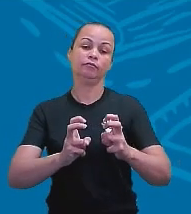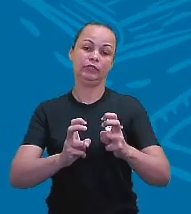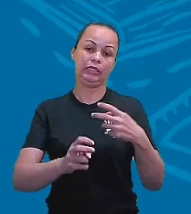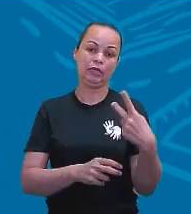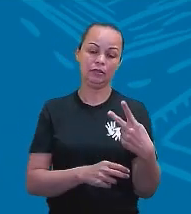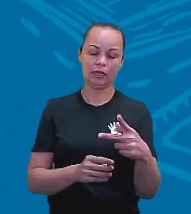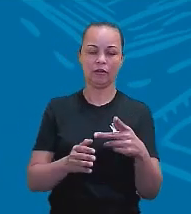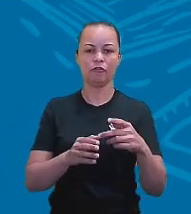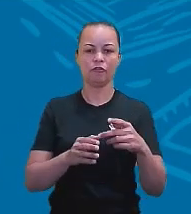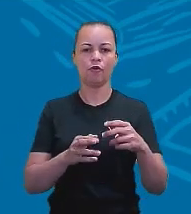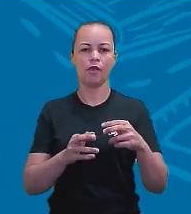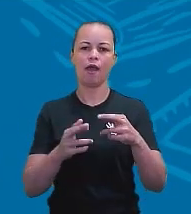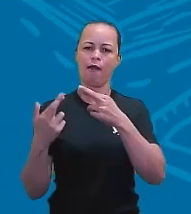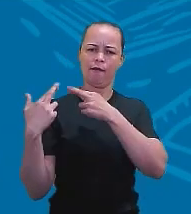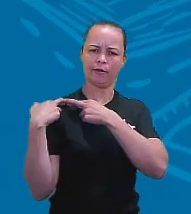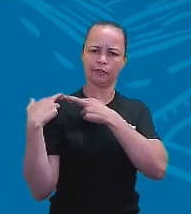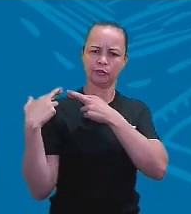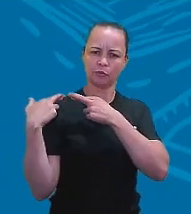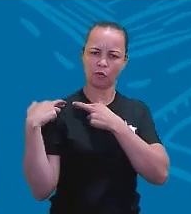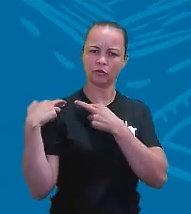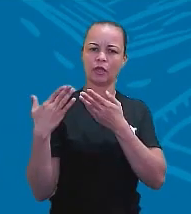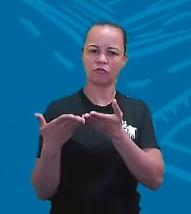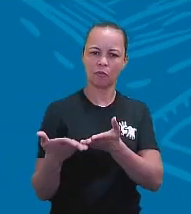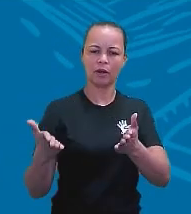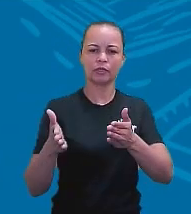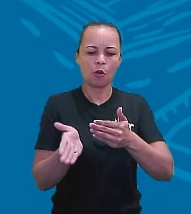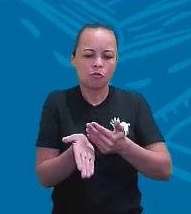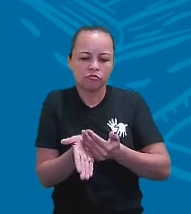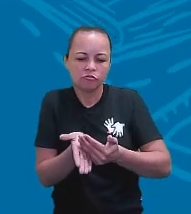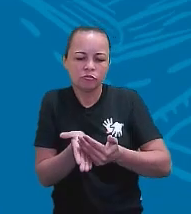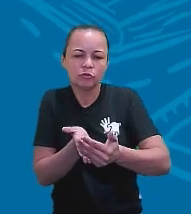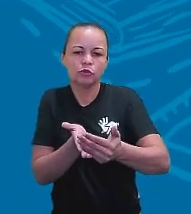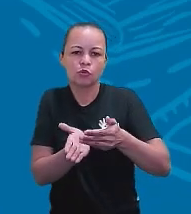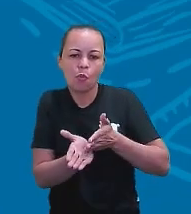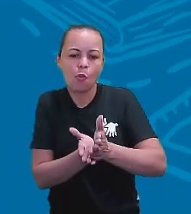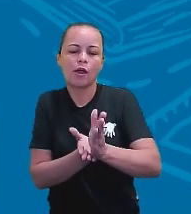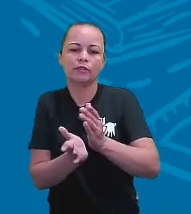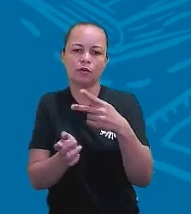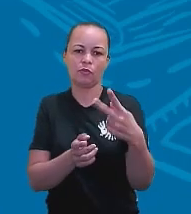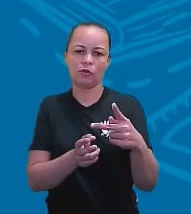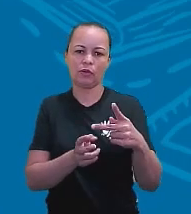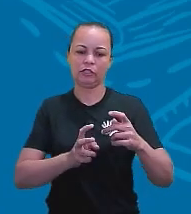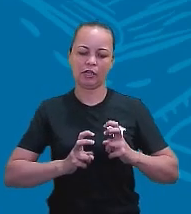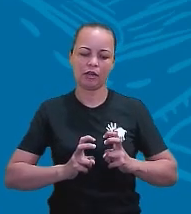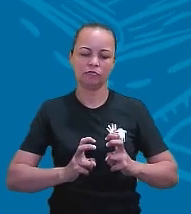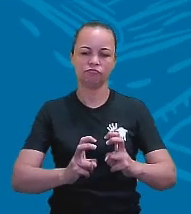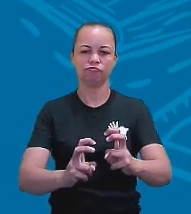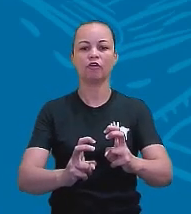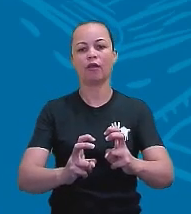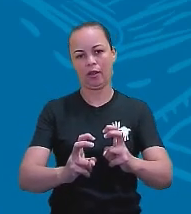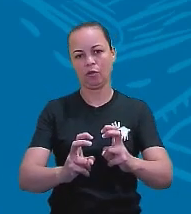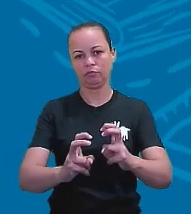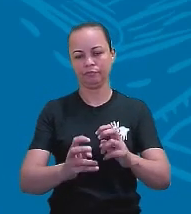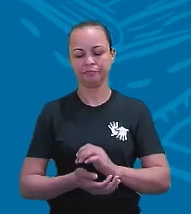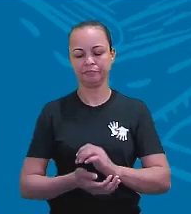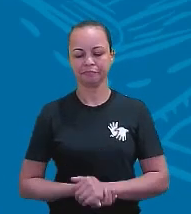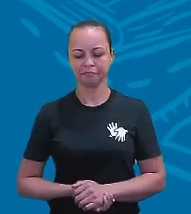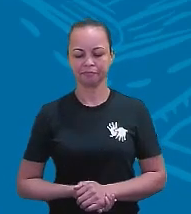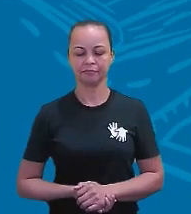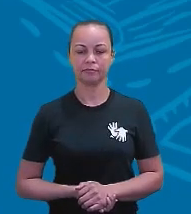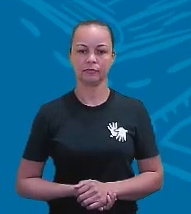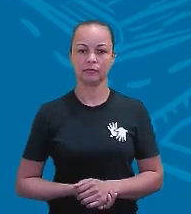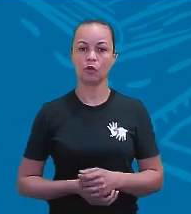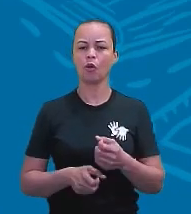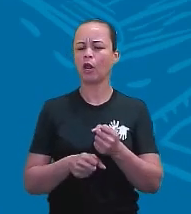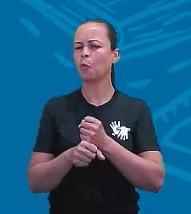que foi a responsável por dar continuação aí a essas estradas de ferro, as nossas ferrovias. E olha